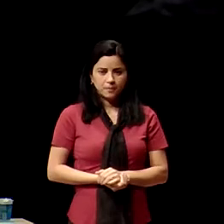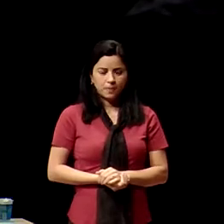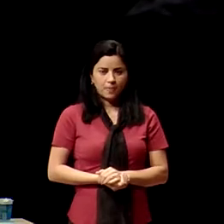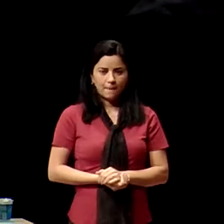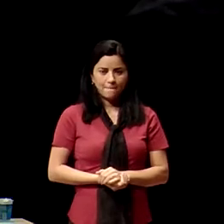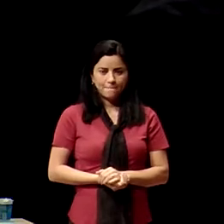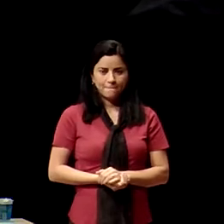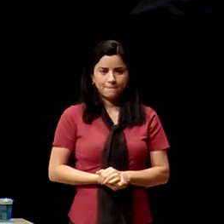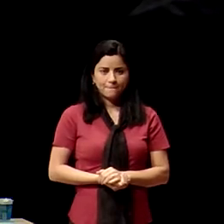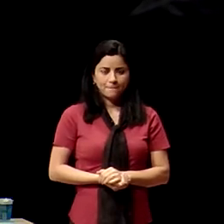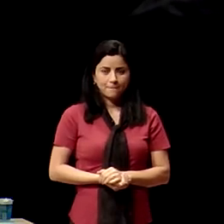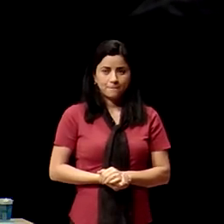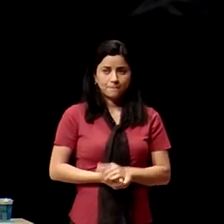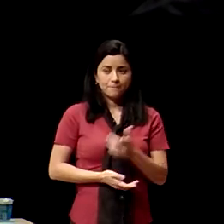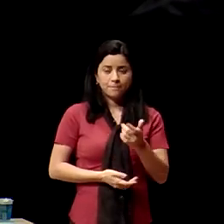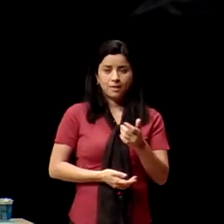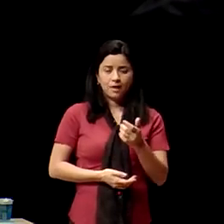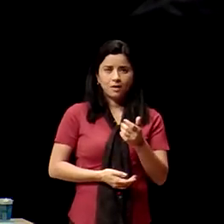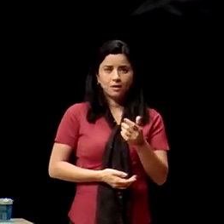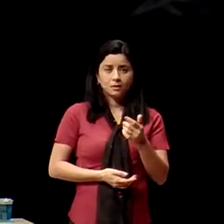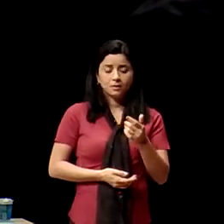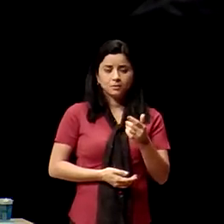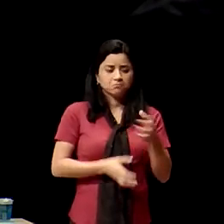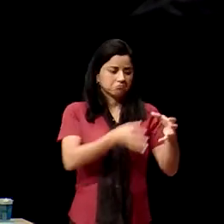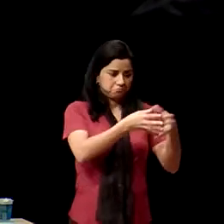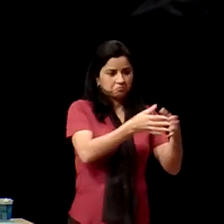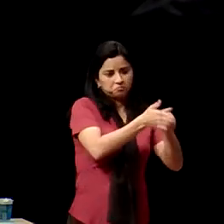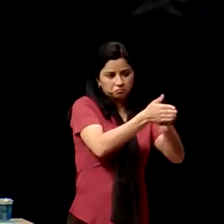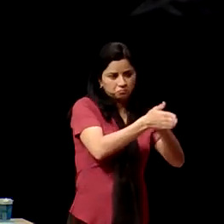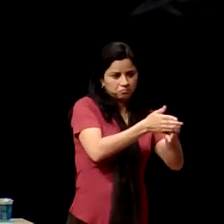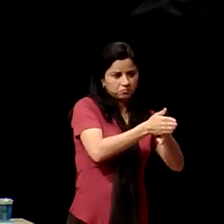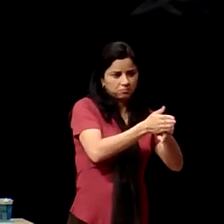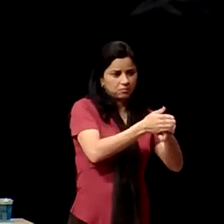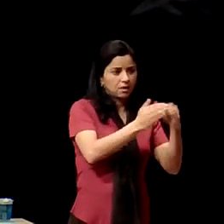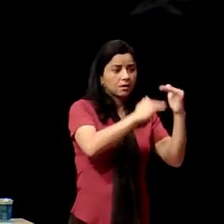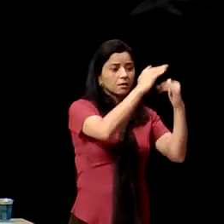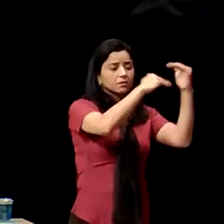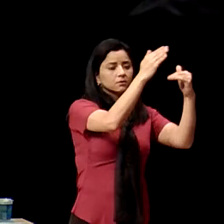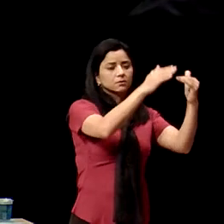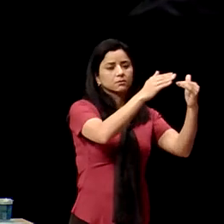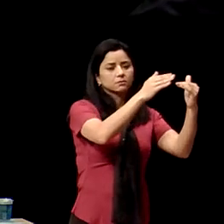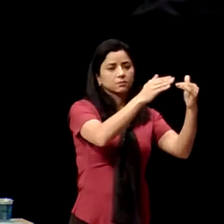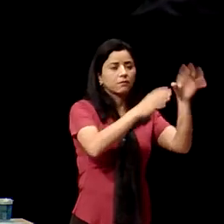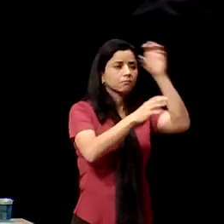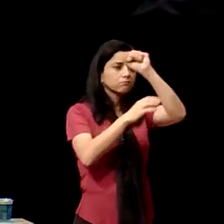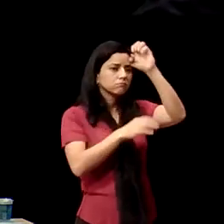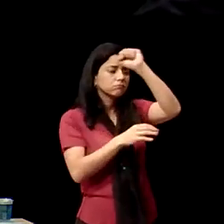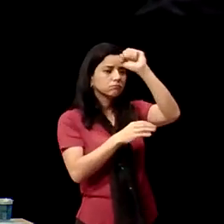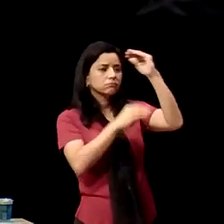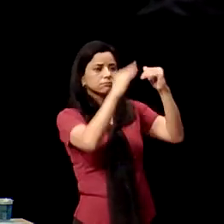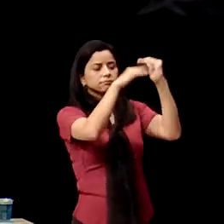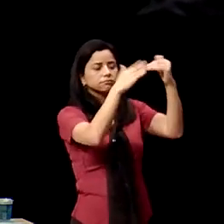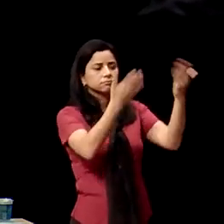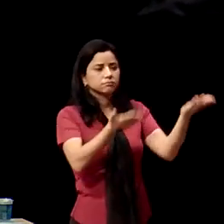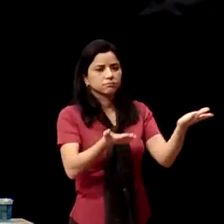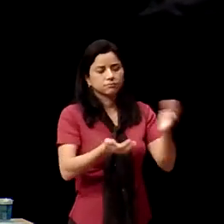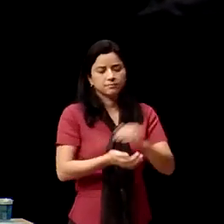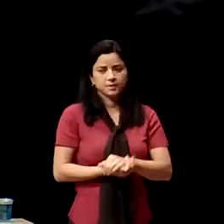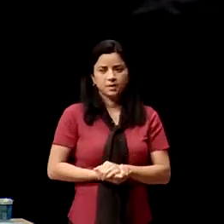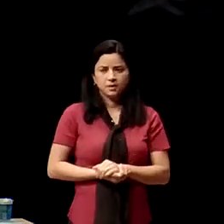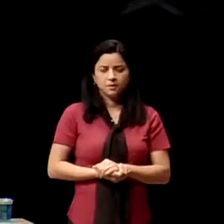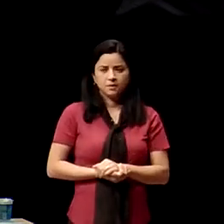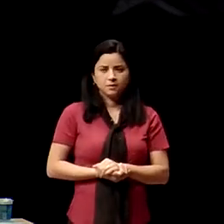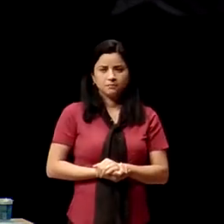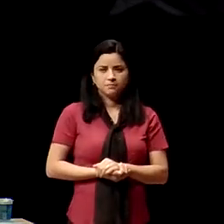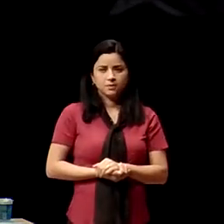aim to learn. Que eles desenvolveram esse entendimento, este aprendizado. Not only one theory.